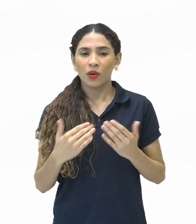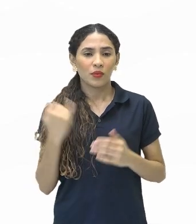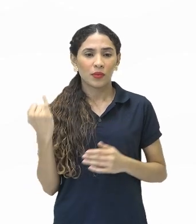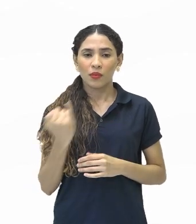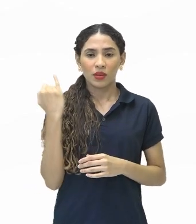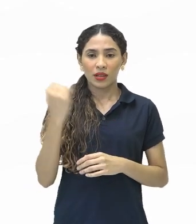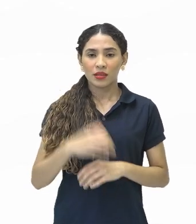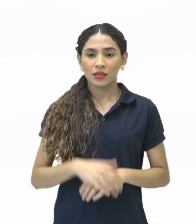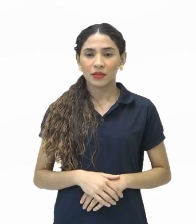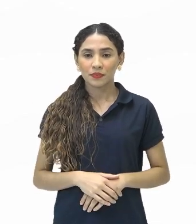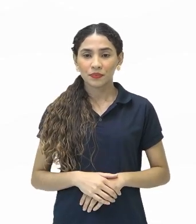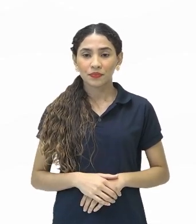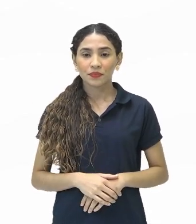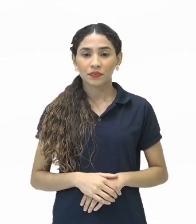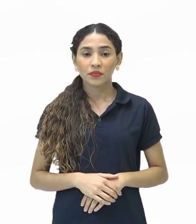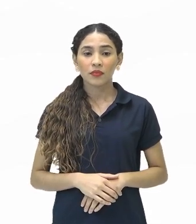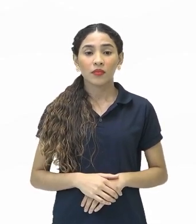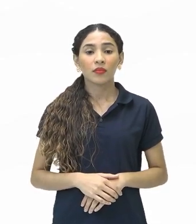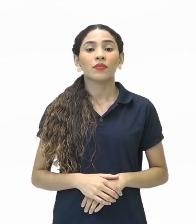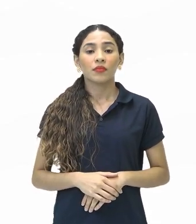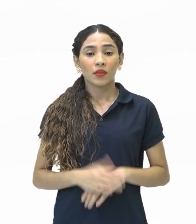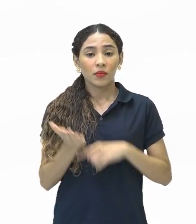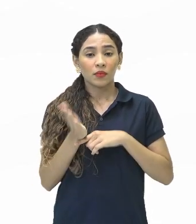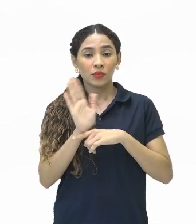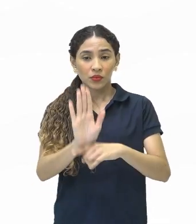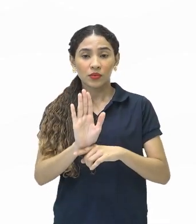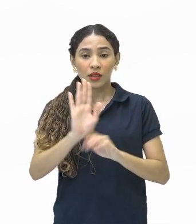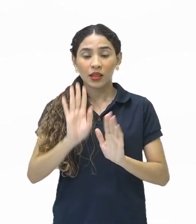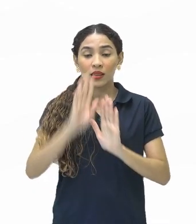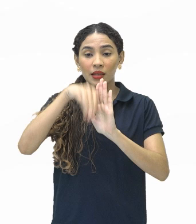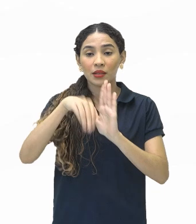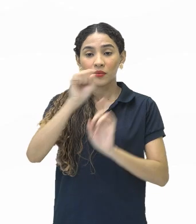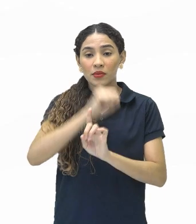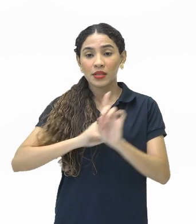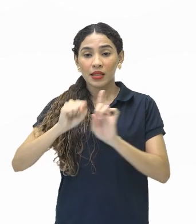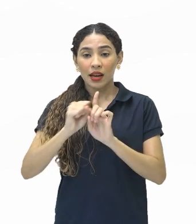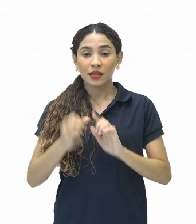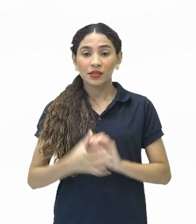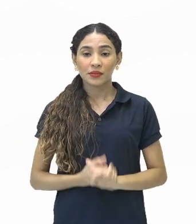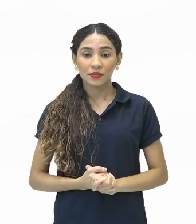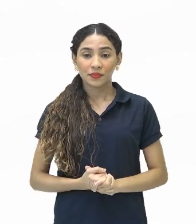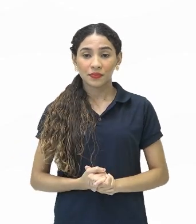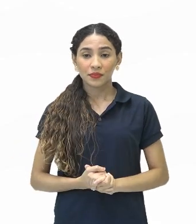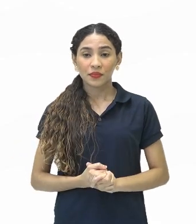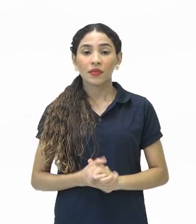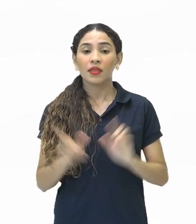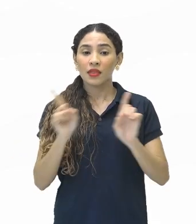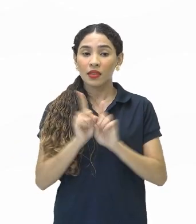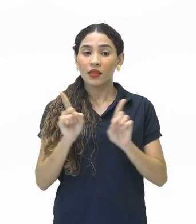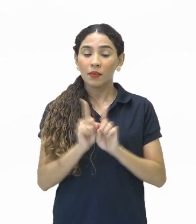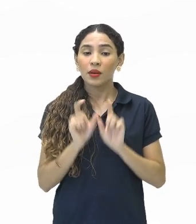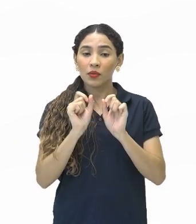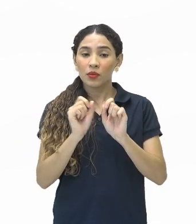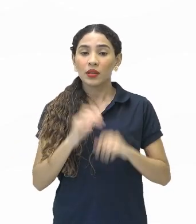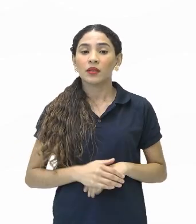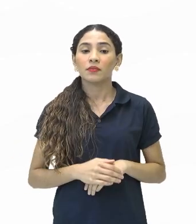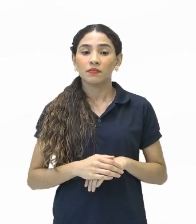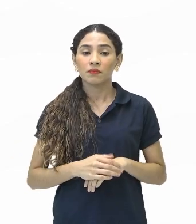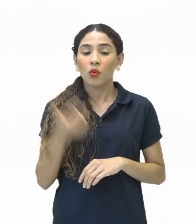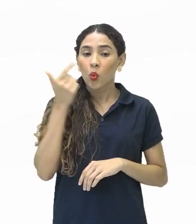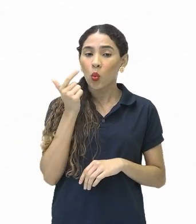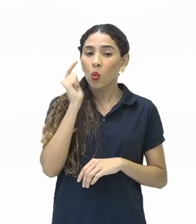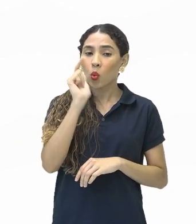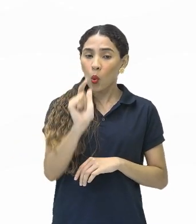importância? A contribuição para a sociedade, a satisfação de